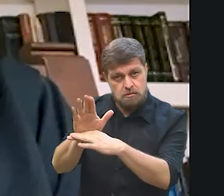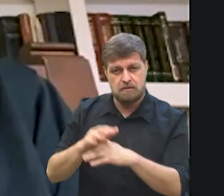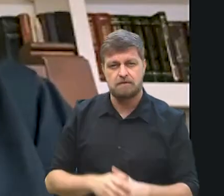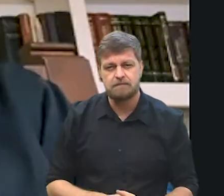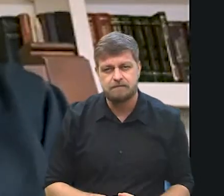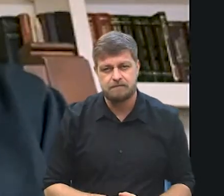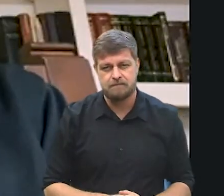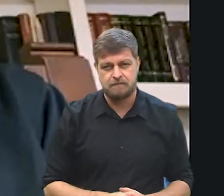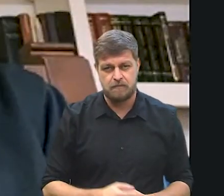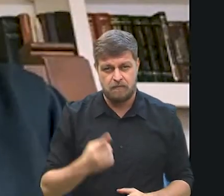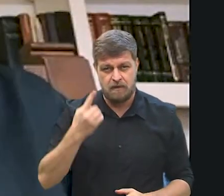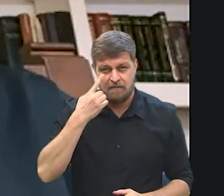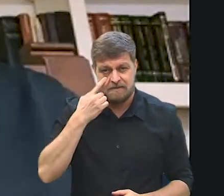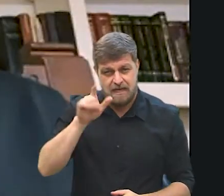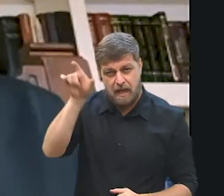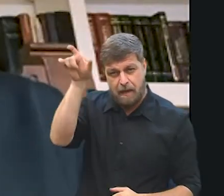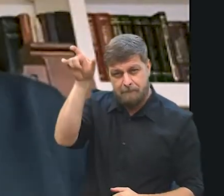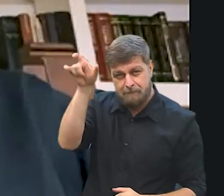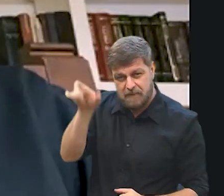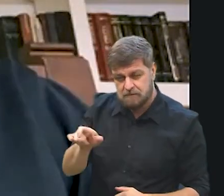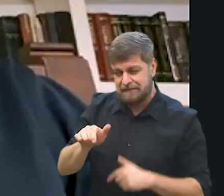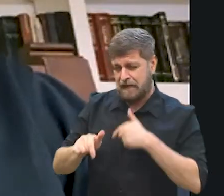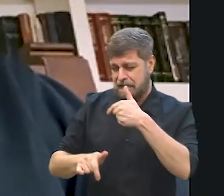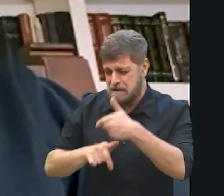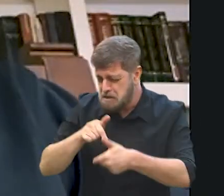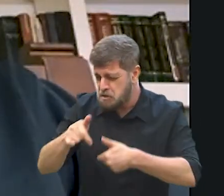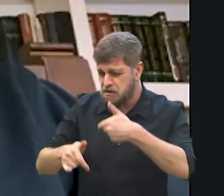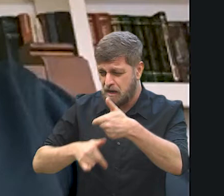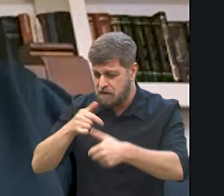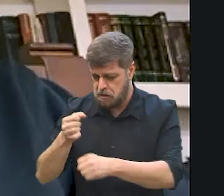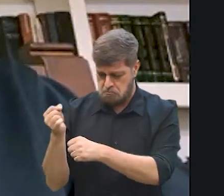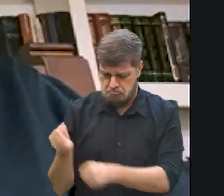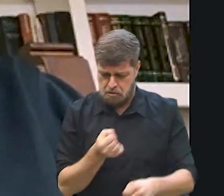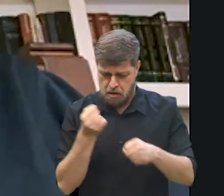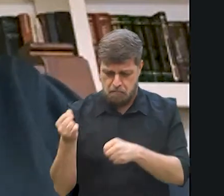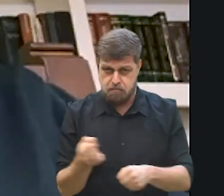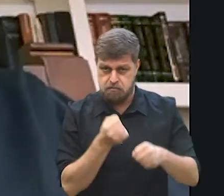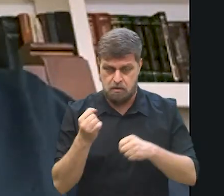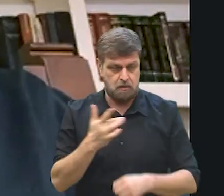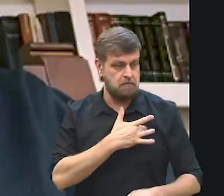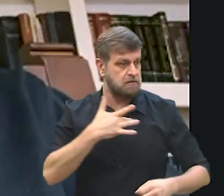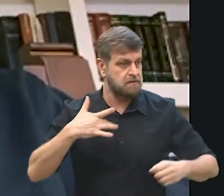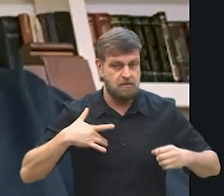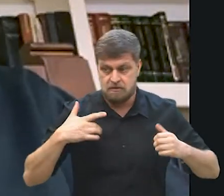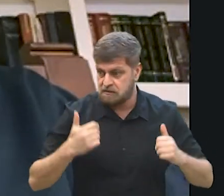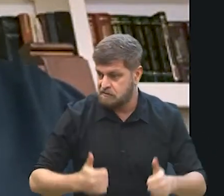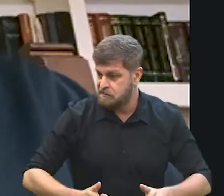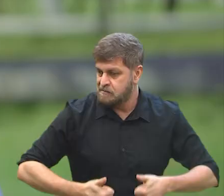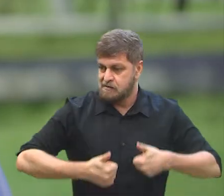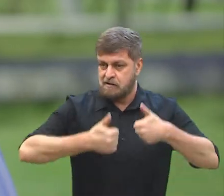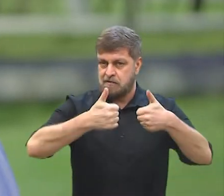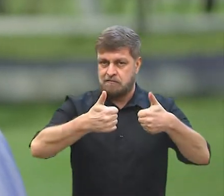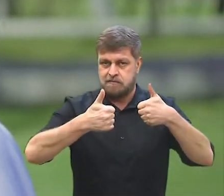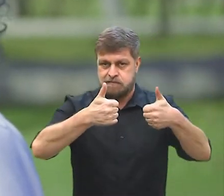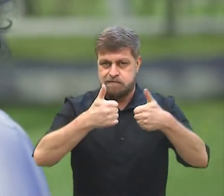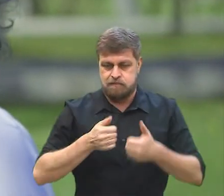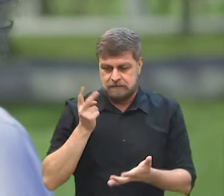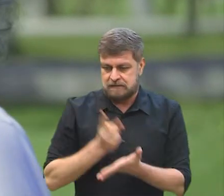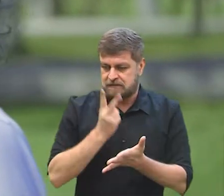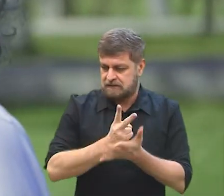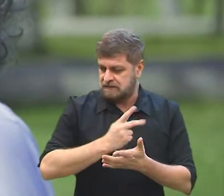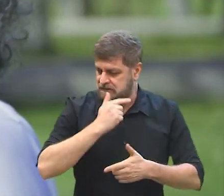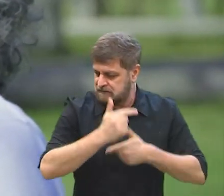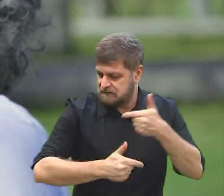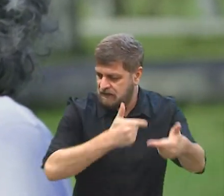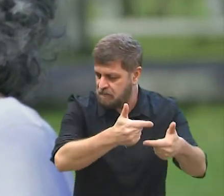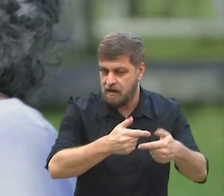muitas ex-senhoras que trabalhavam na limpeza, que estão com uma saúde, e elas continuam ativas, porque